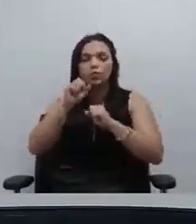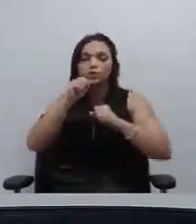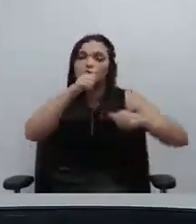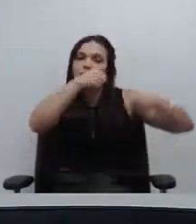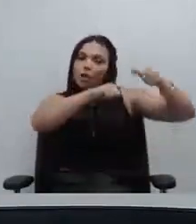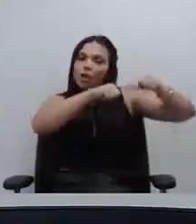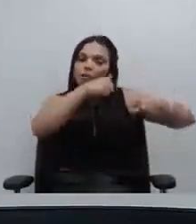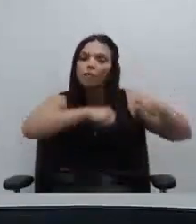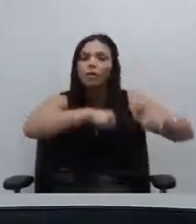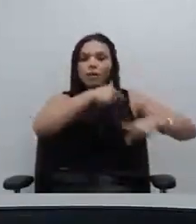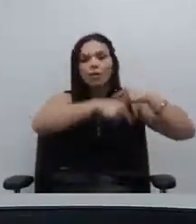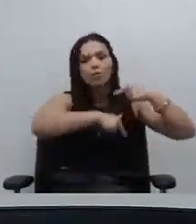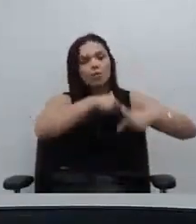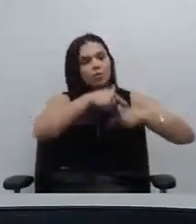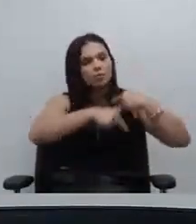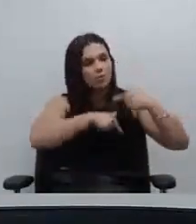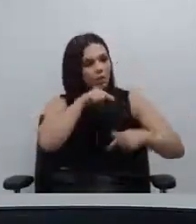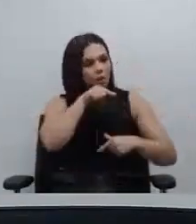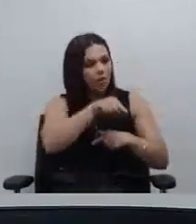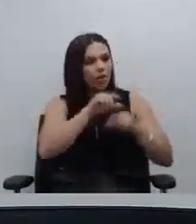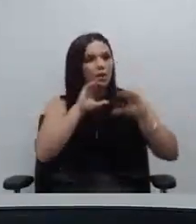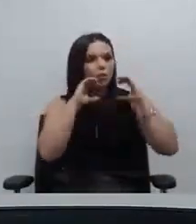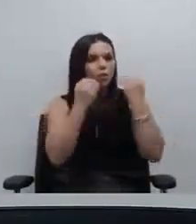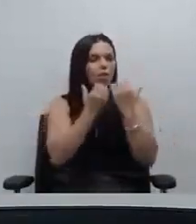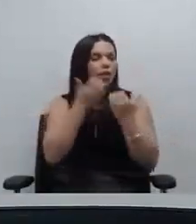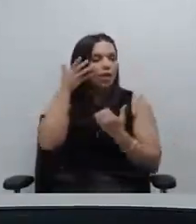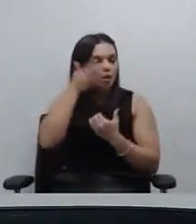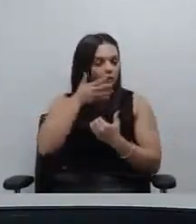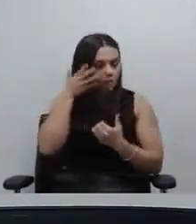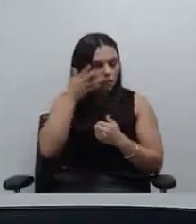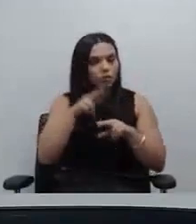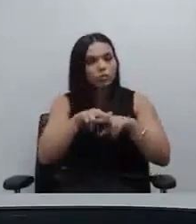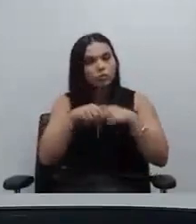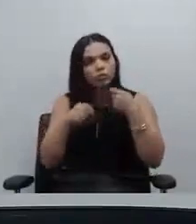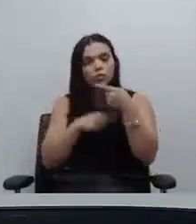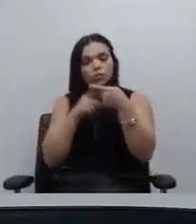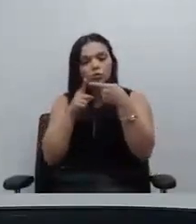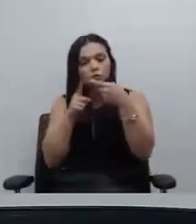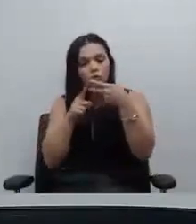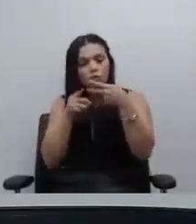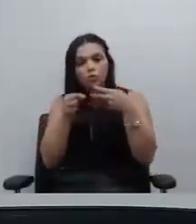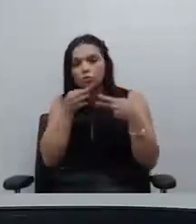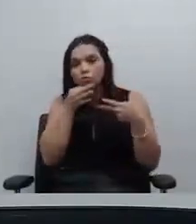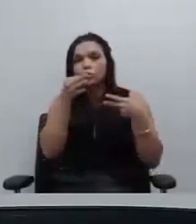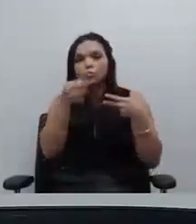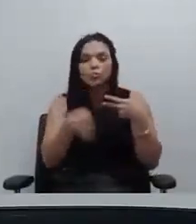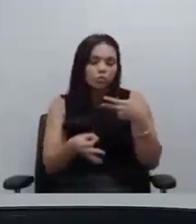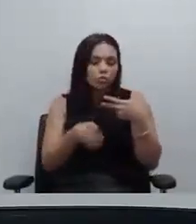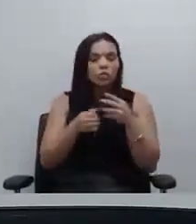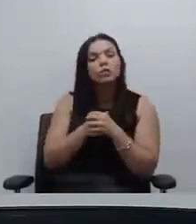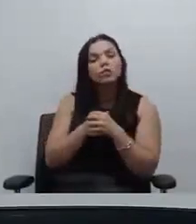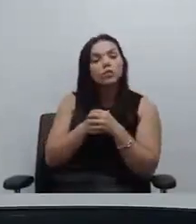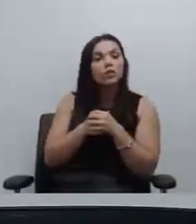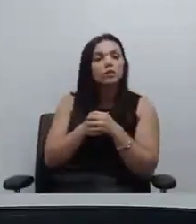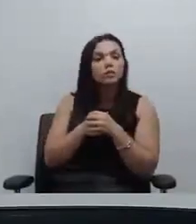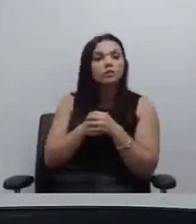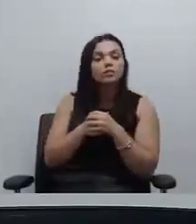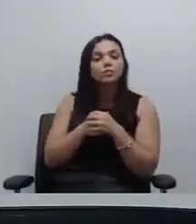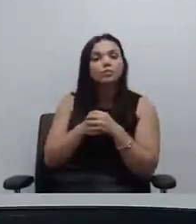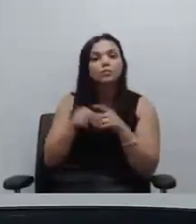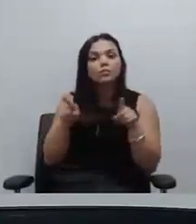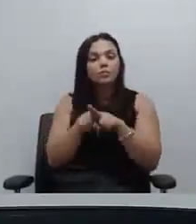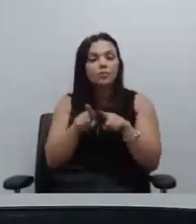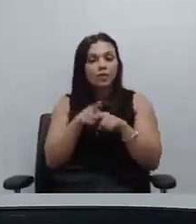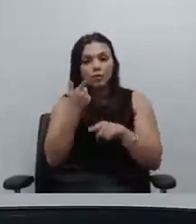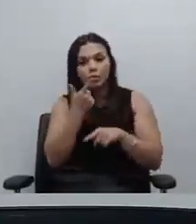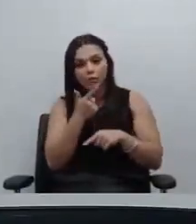Então, nesses dois eixos se fazem sugestões e que eu incorporo como recomendações, e um outro encaminhamento